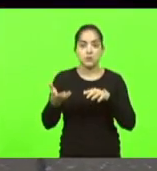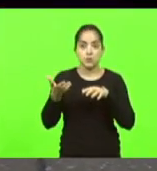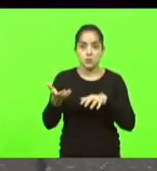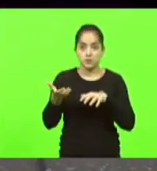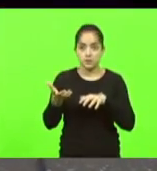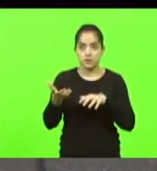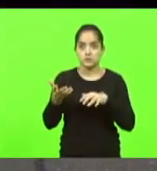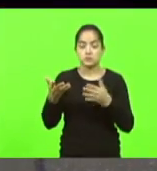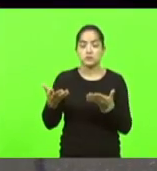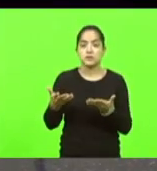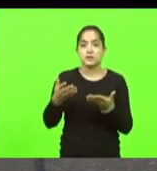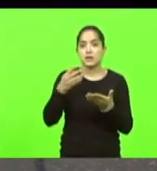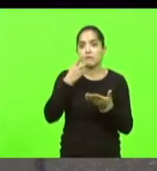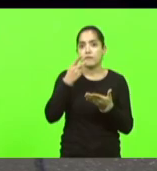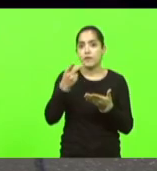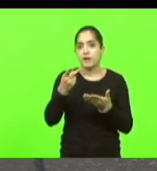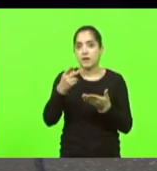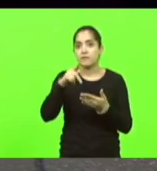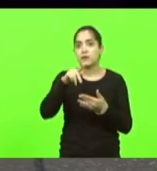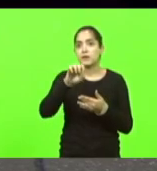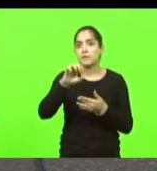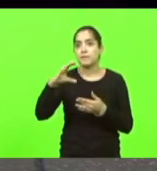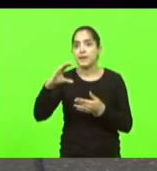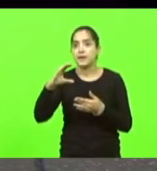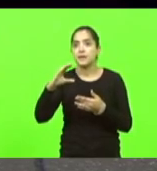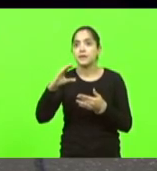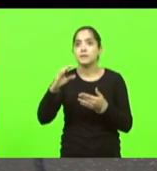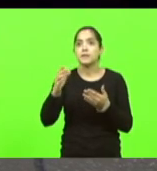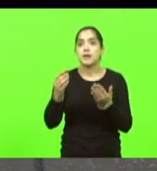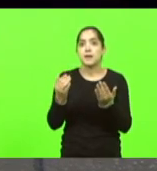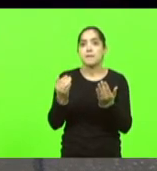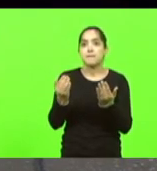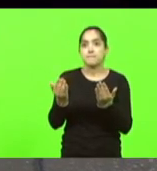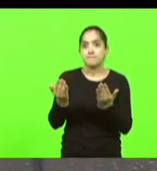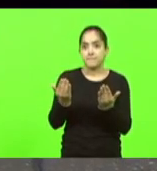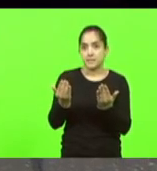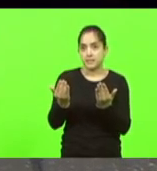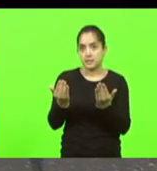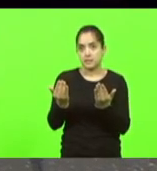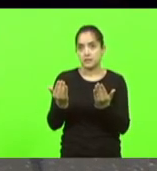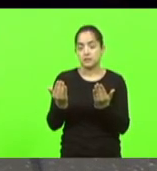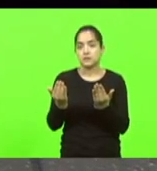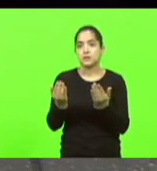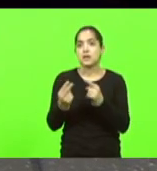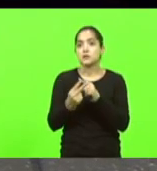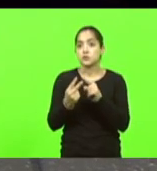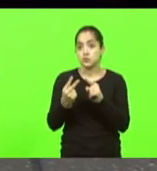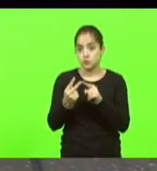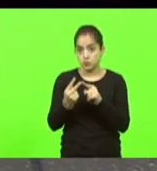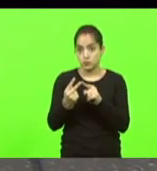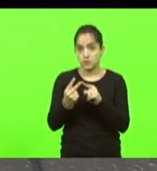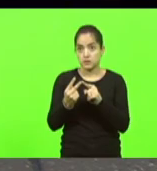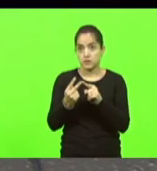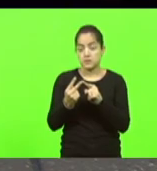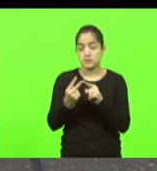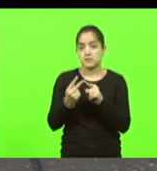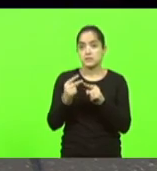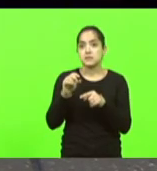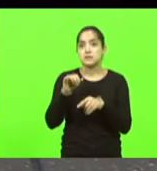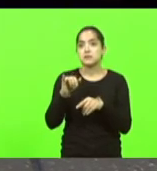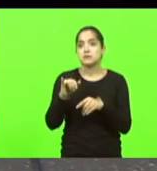e se falava muito da PEC paralela se o congresso tivesse